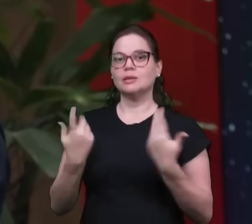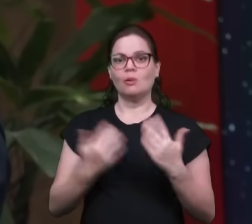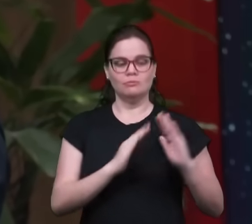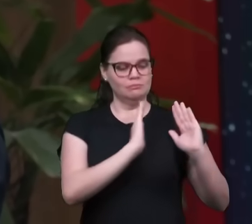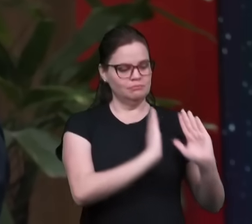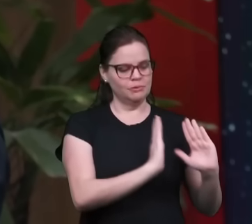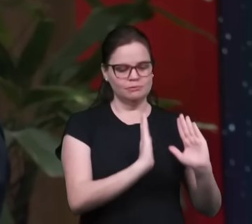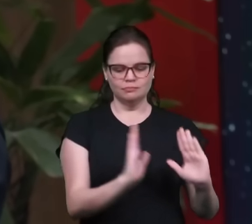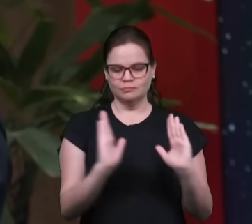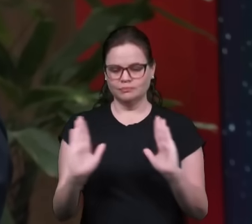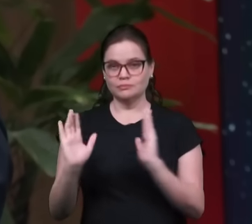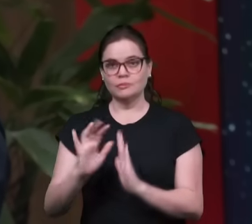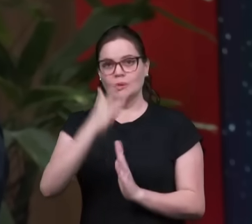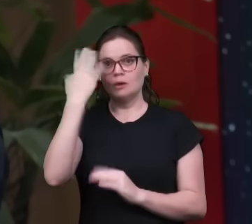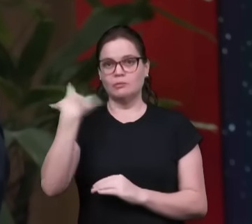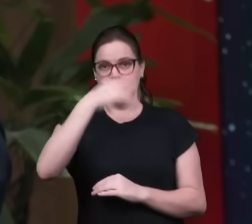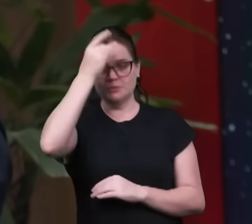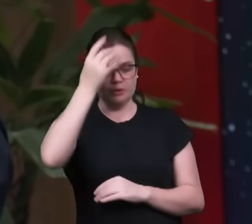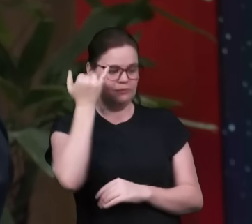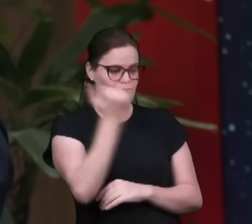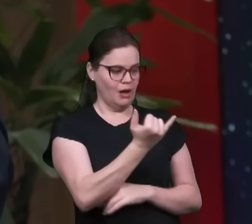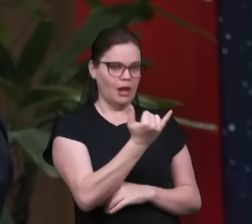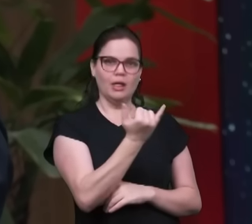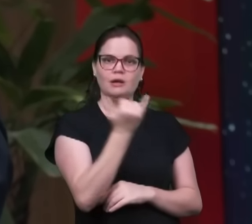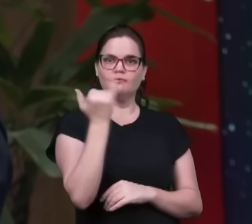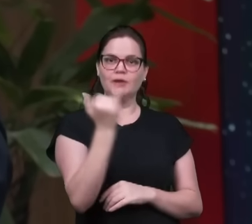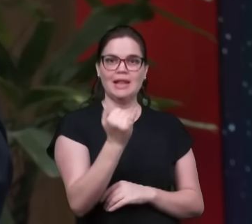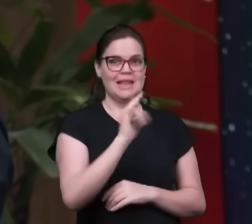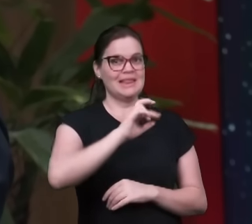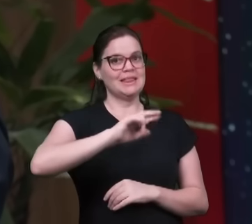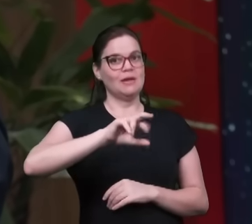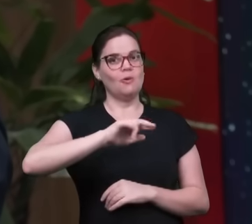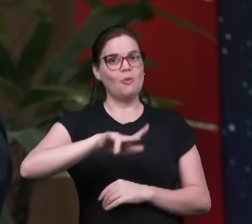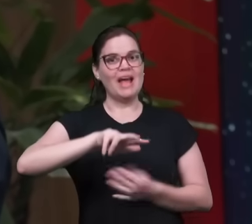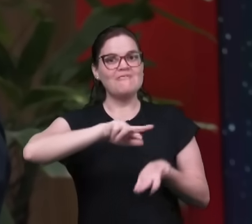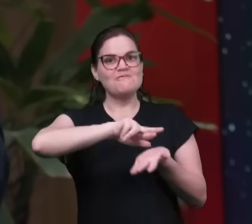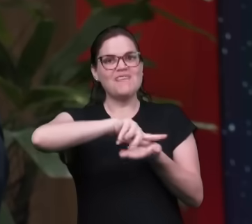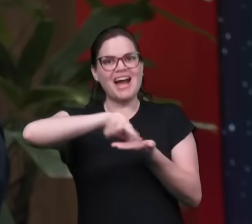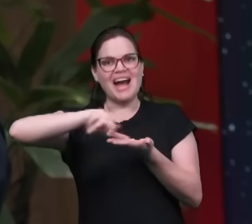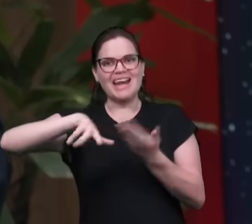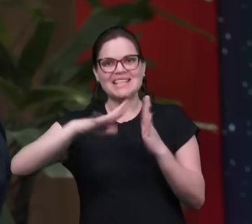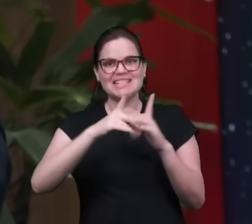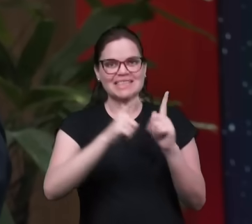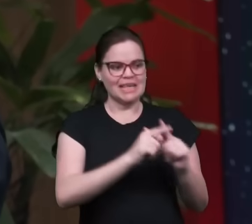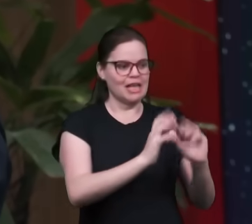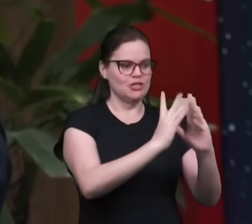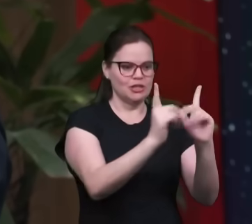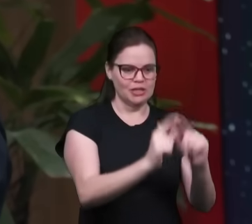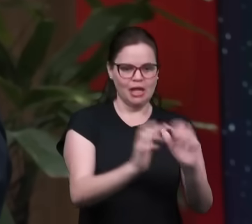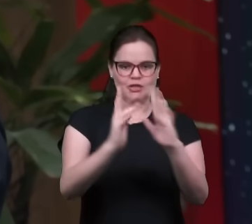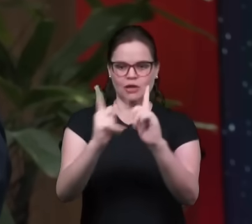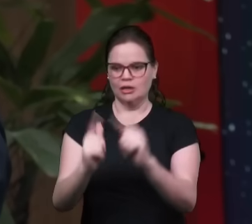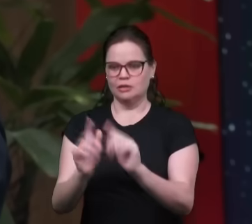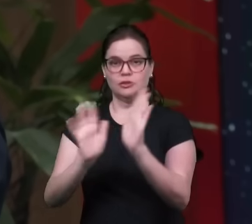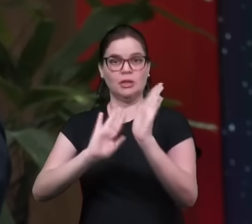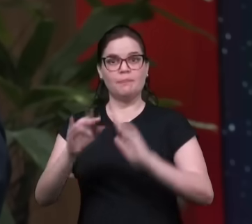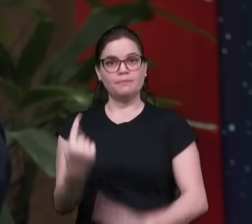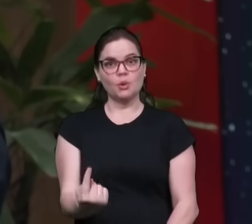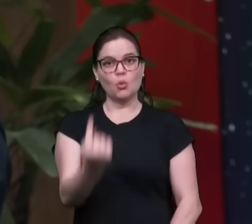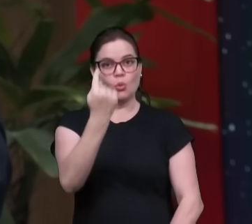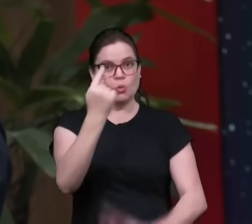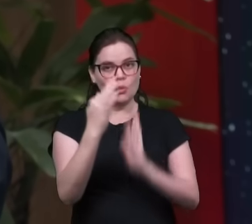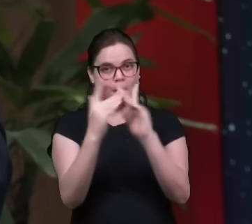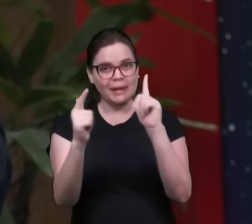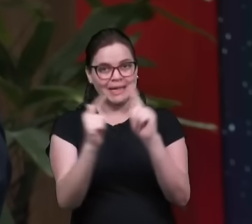diz as igrejas, não está falando que várias igrejas, porque a igreja é uma só. Isso. Mas sim em cada momento da igreja, né? Então isso é